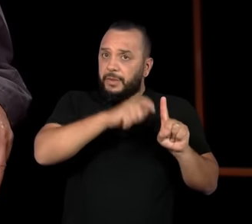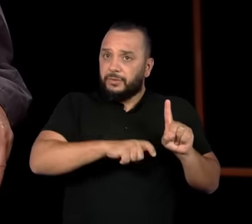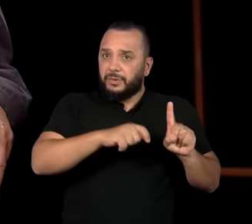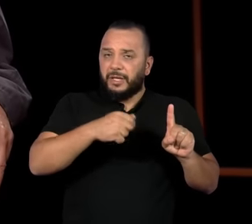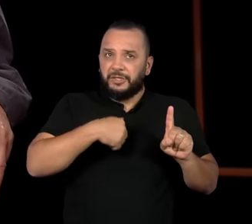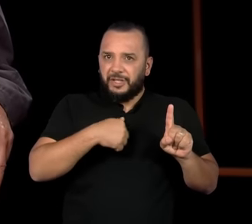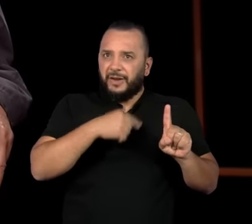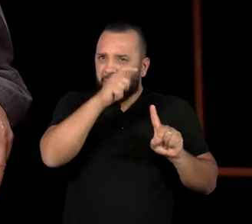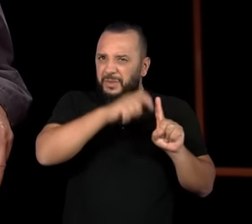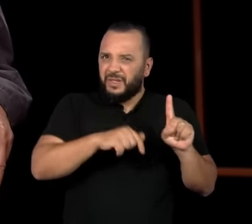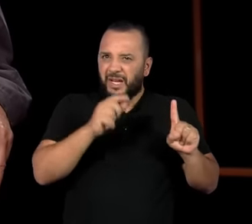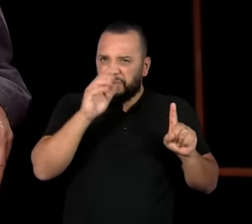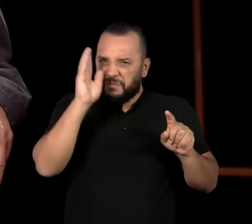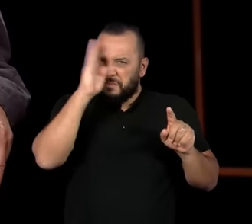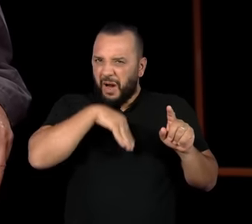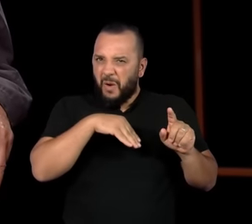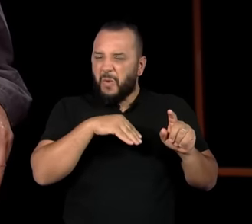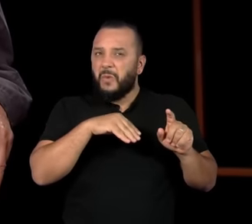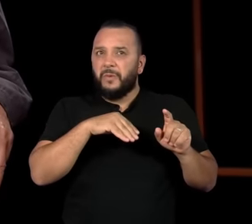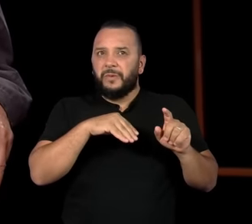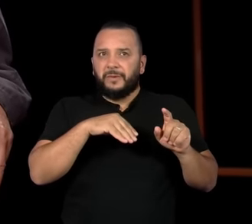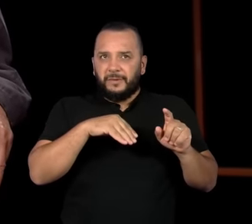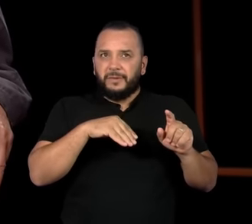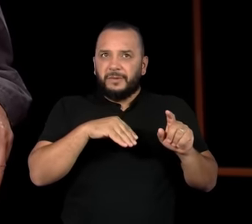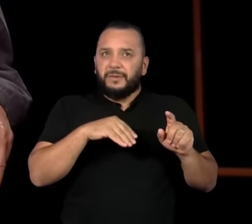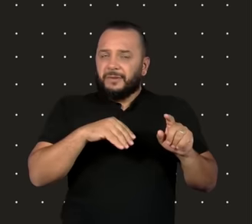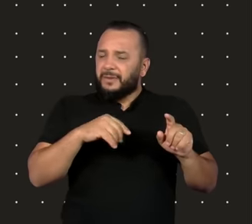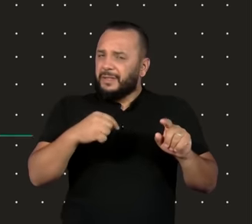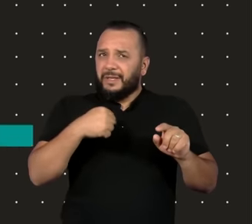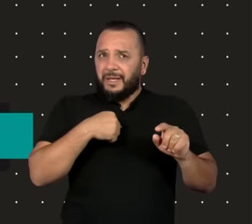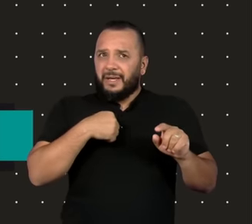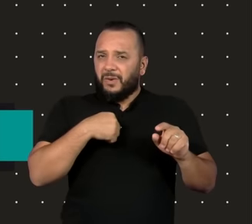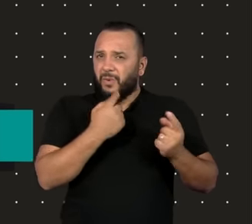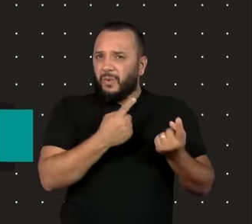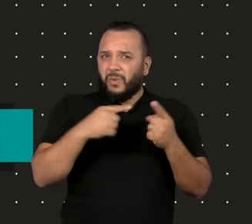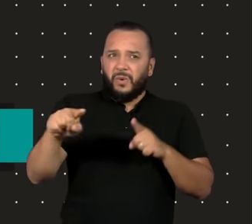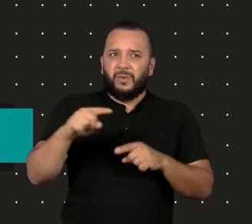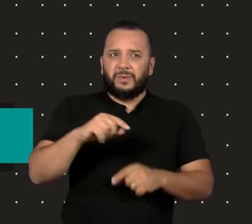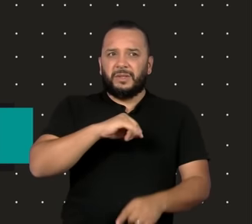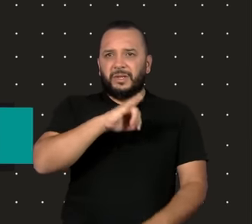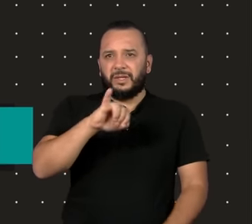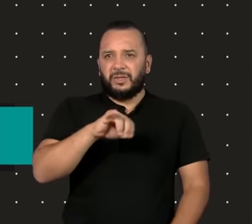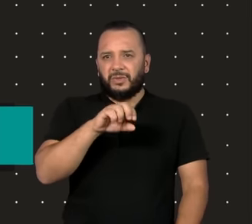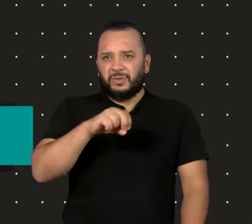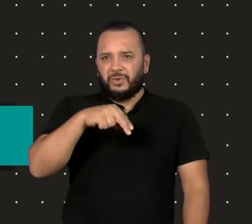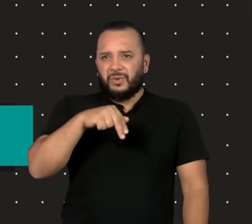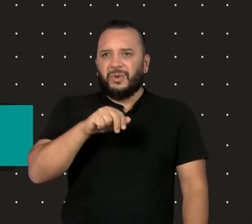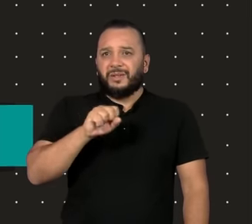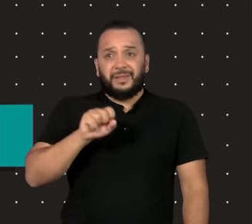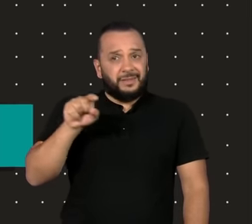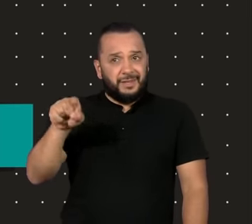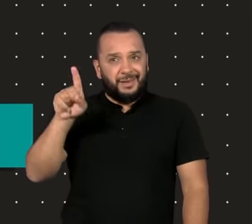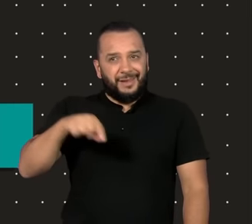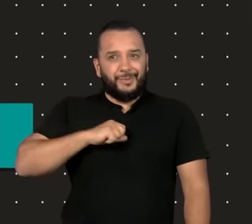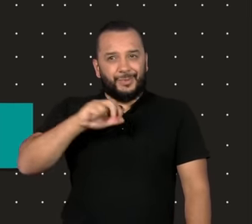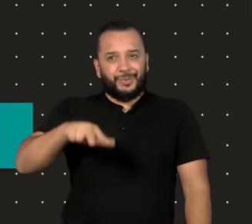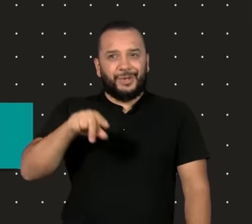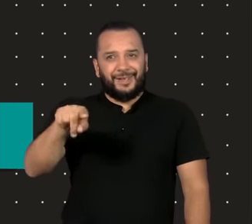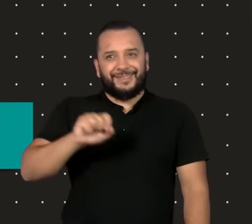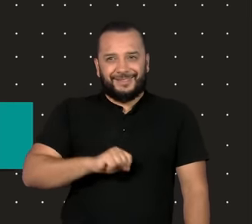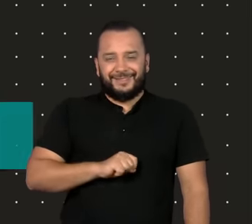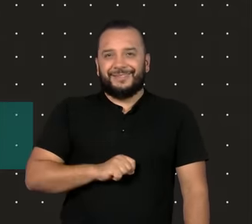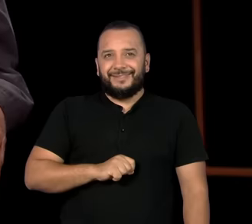um vilãozinho na novela, que era eu era o rival do Jonas Mello. Jonas Mello era o português da novela.